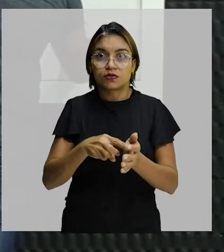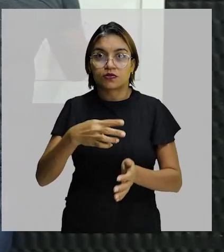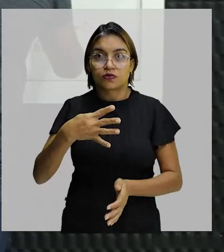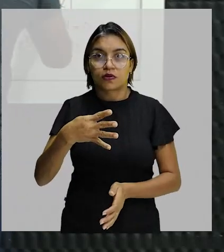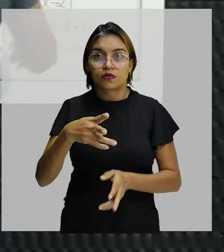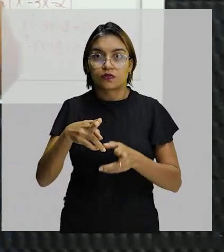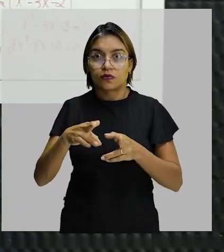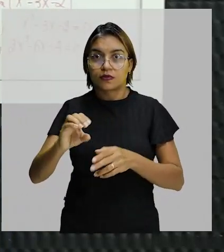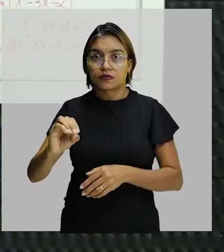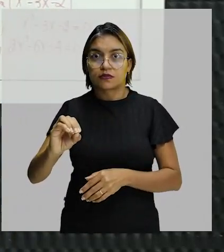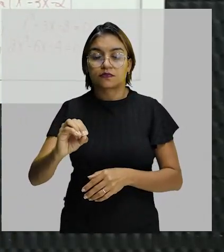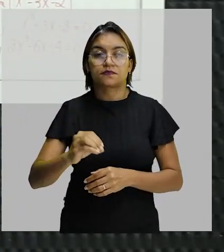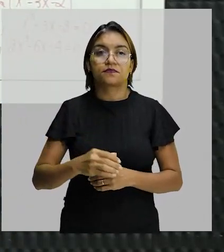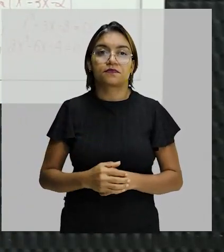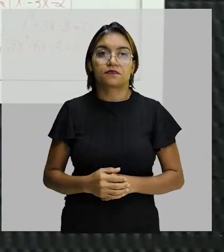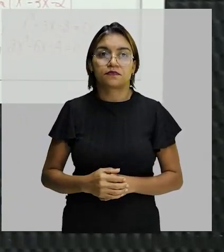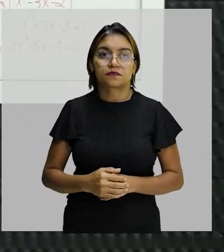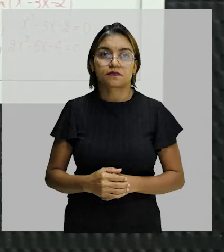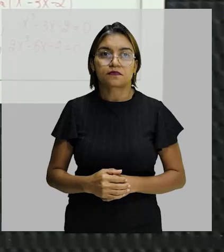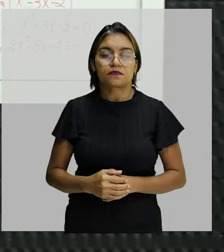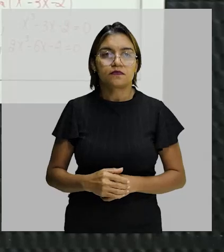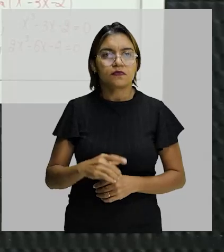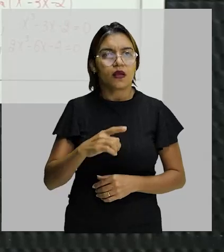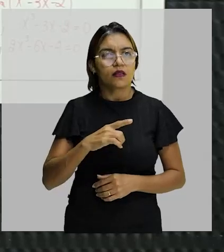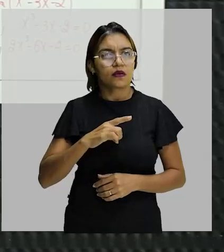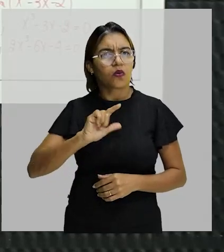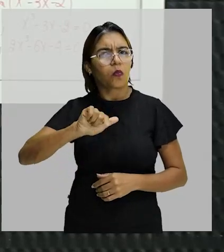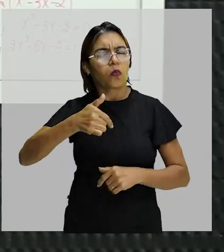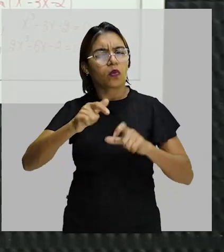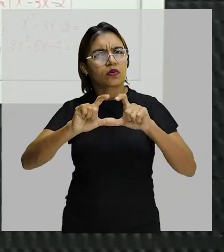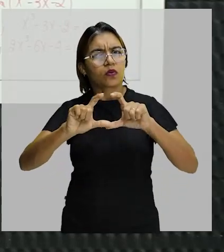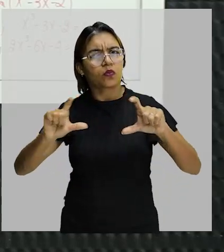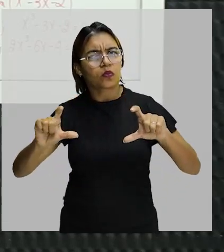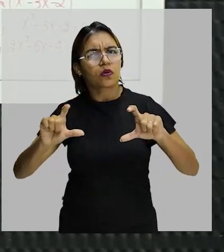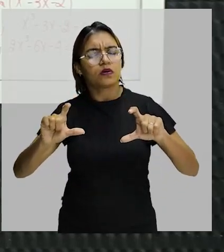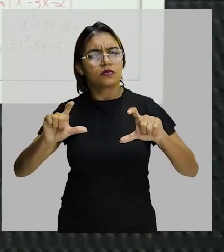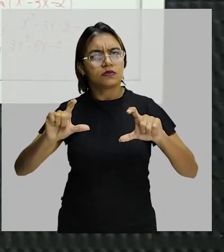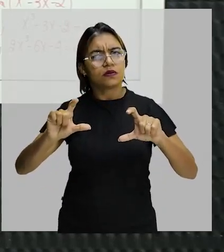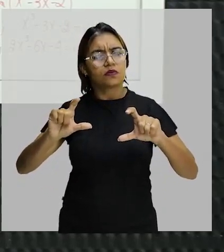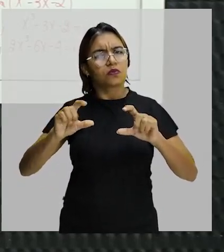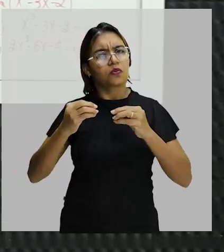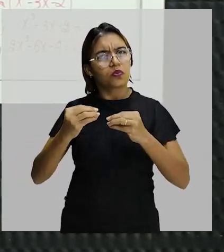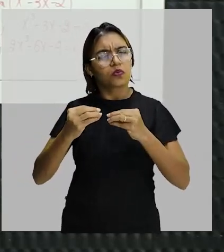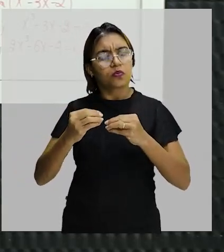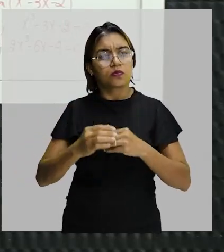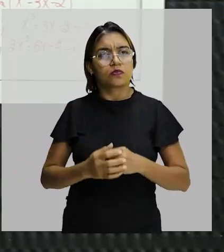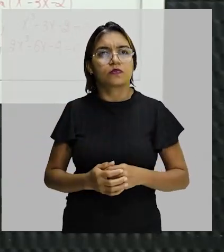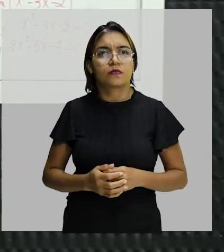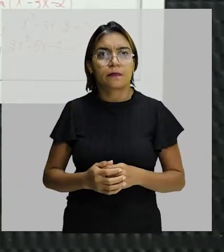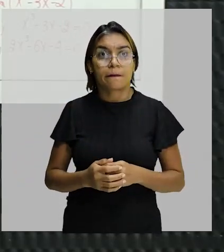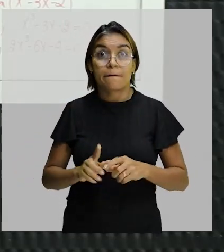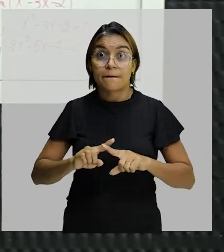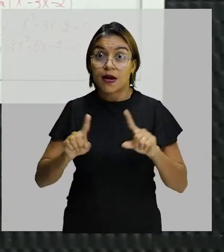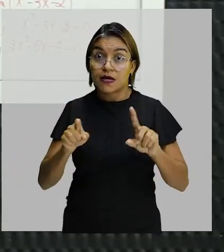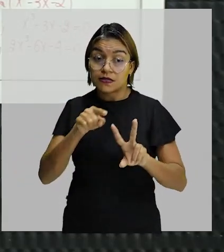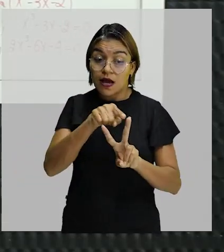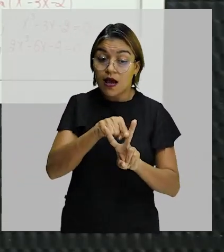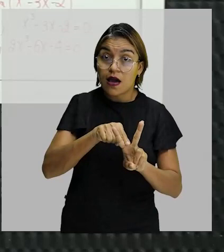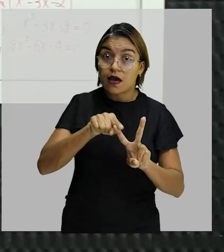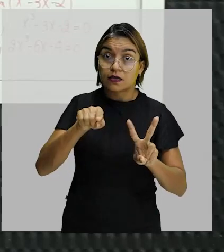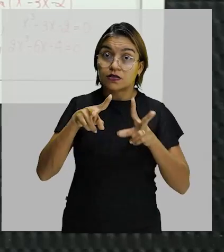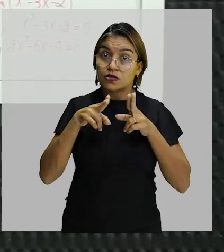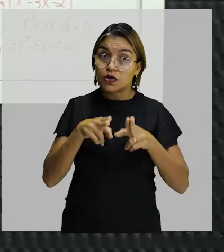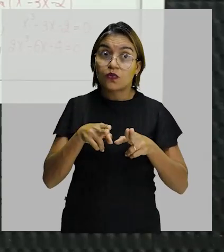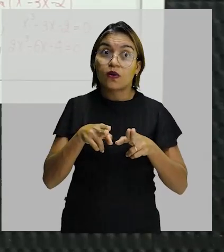0. Pessoal, mas se eu tenho outra equação, eu tenho outra equação, galera, mas com as mesmas raízes.